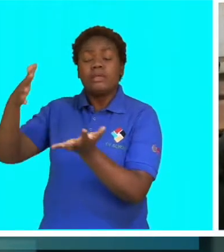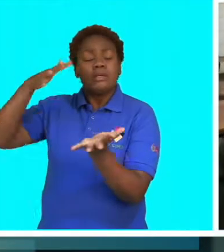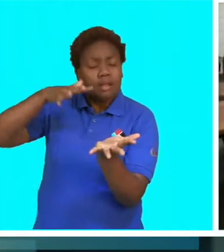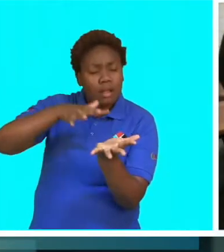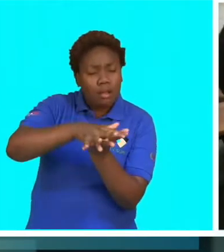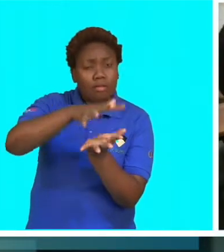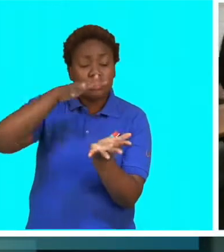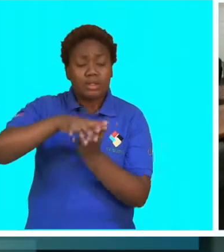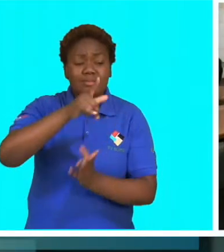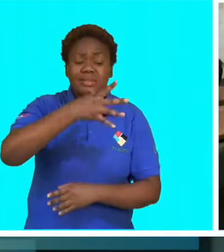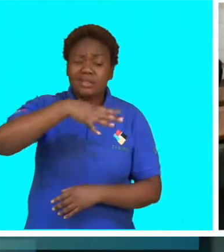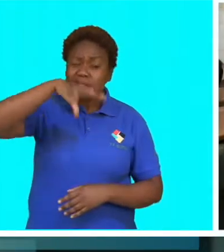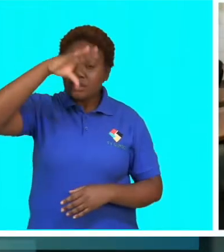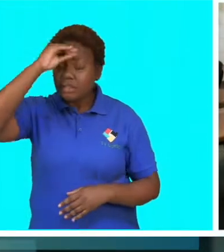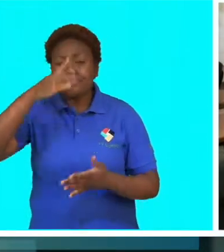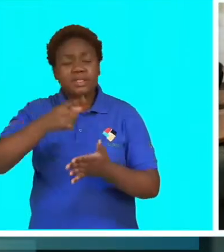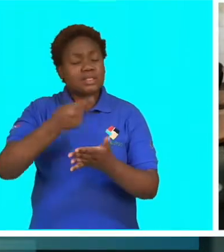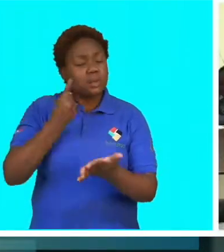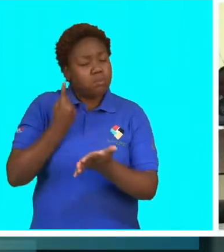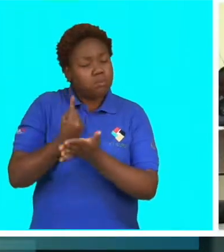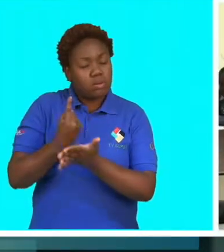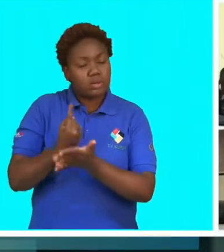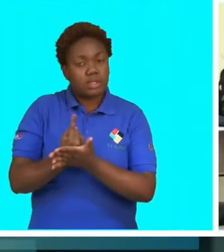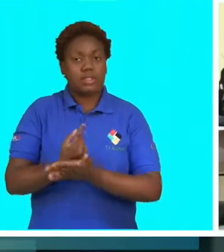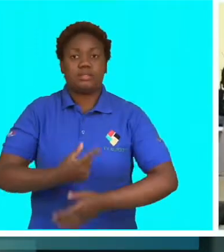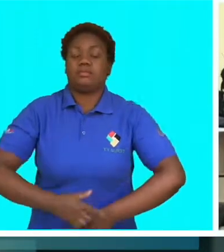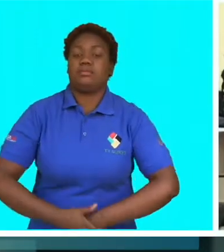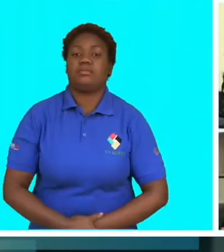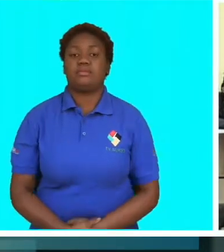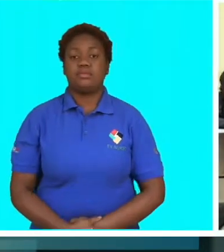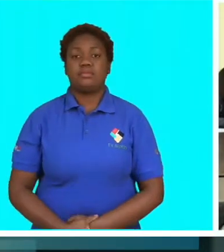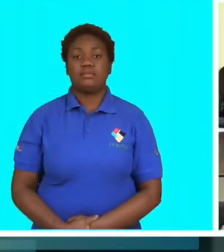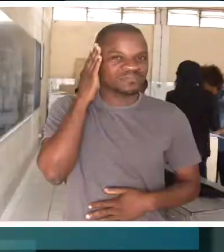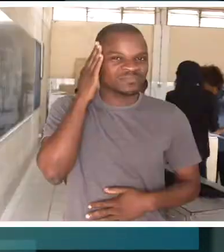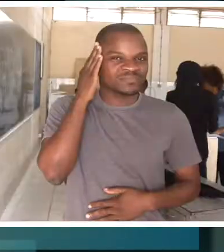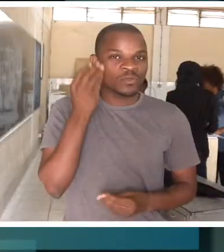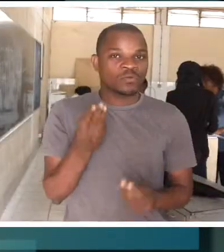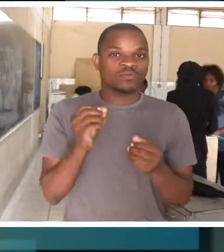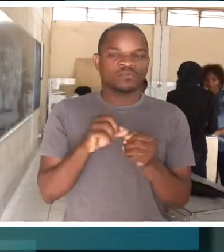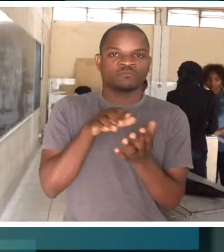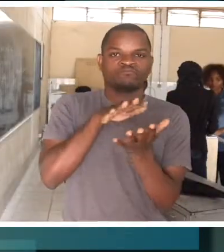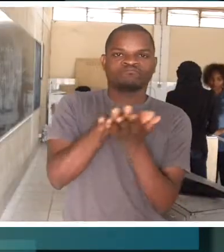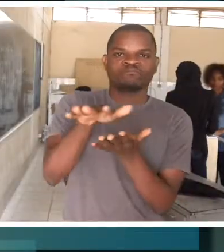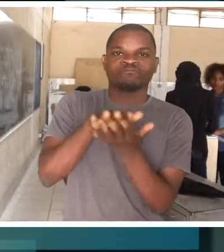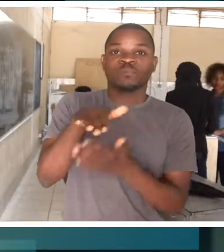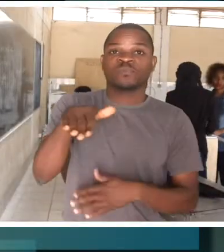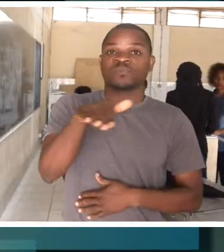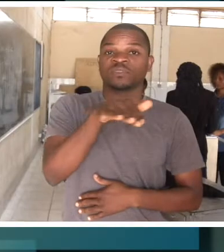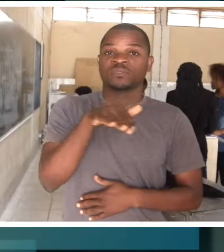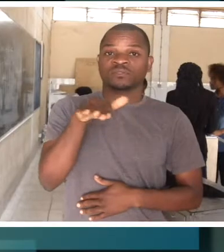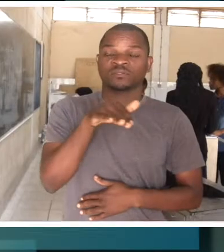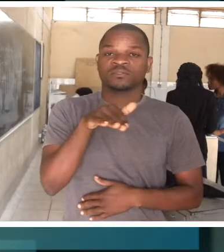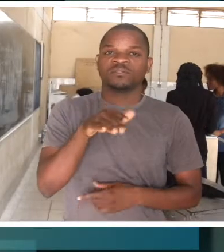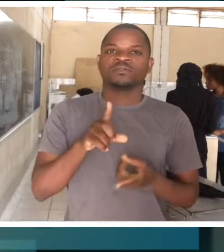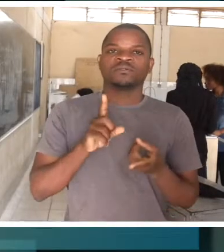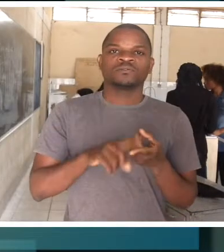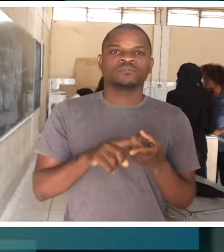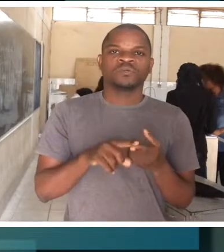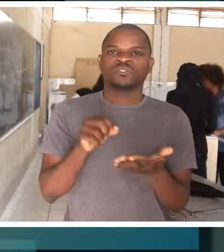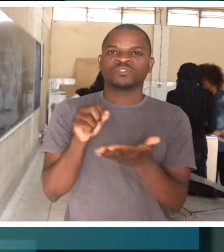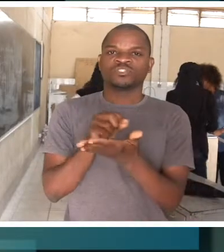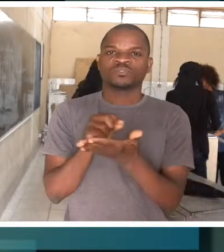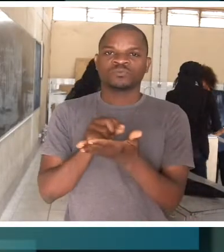importante o envolvimento da sociedade na luta contra este mal. Nós procuramos sensibilizar a nível da comunidade,